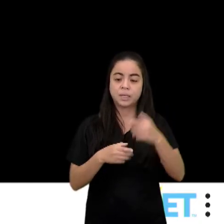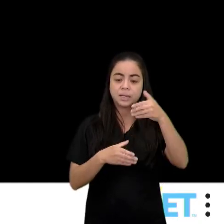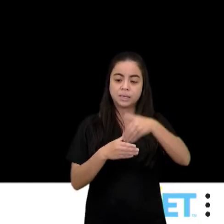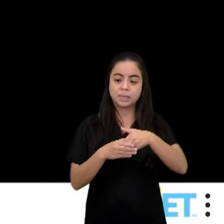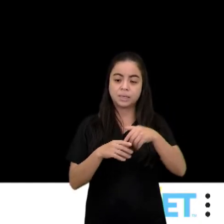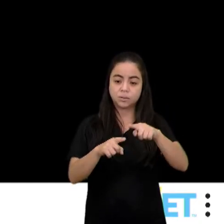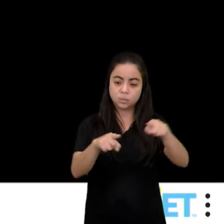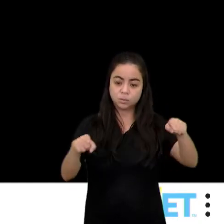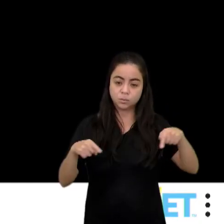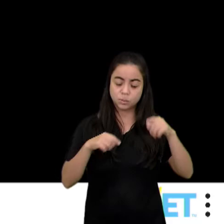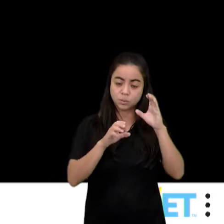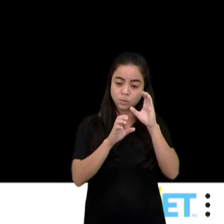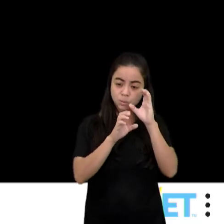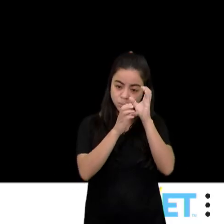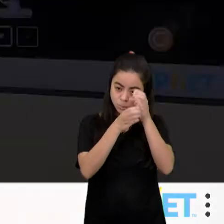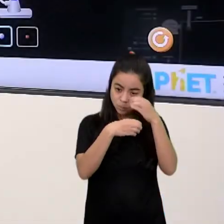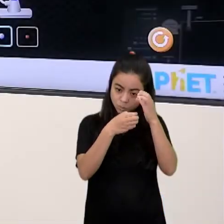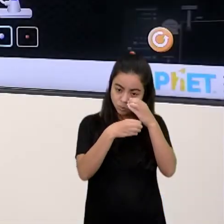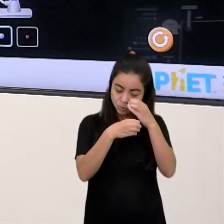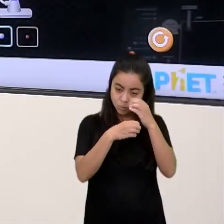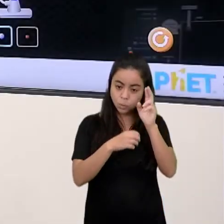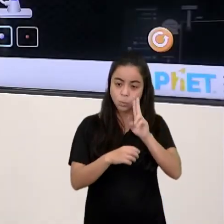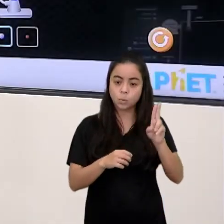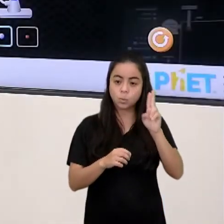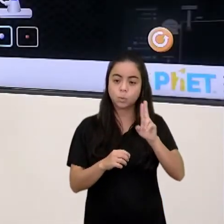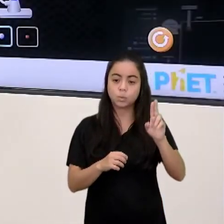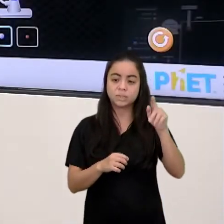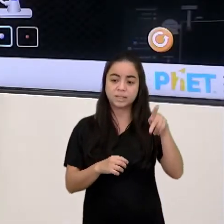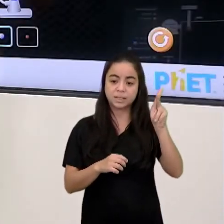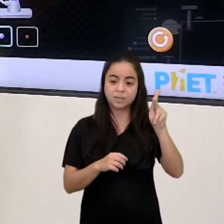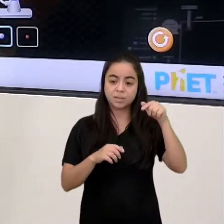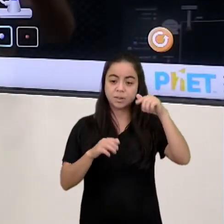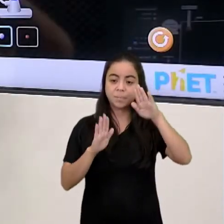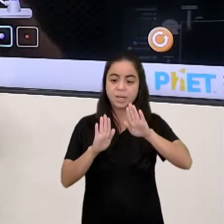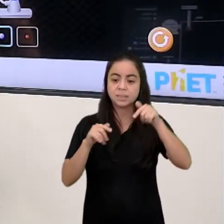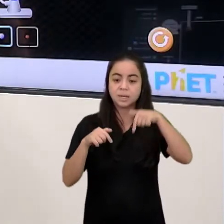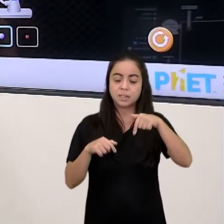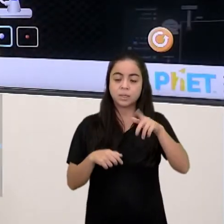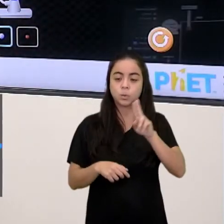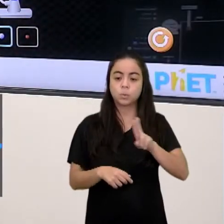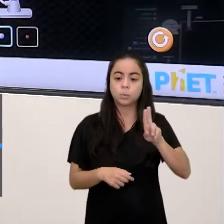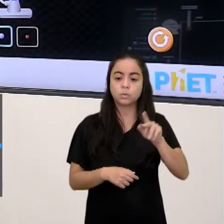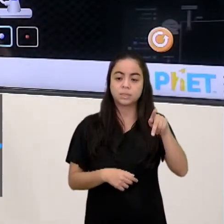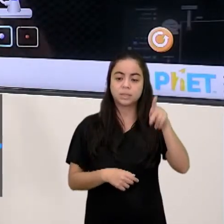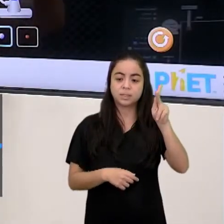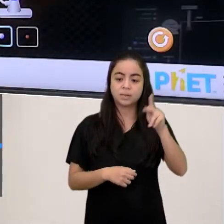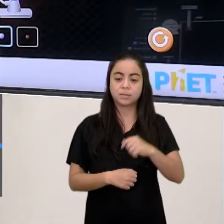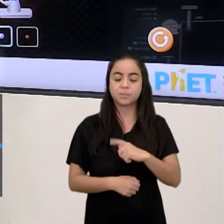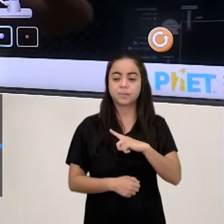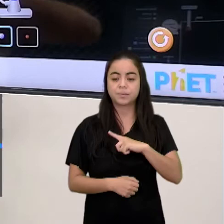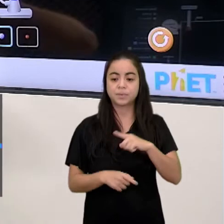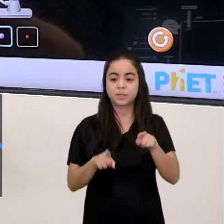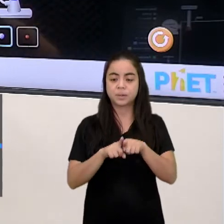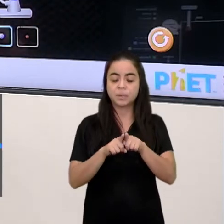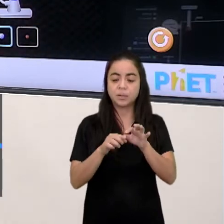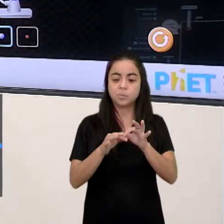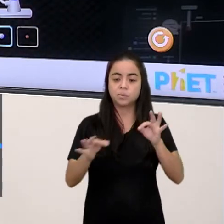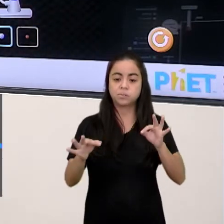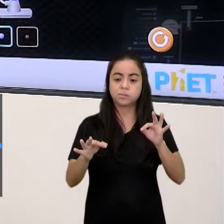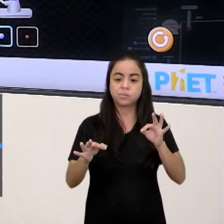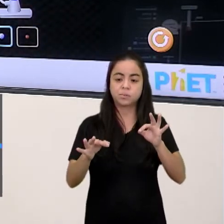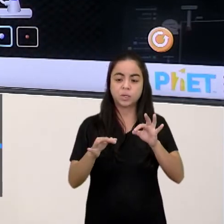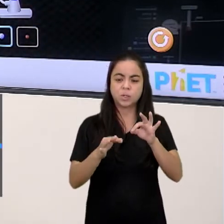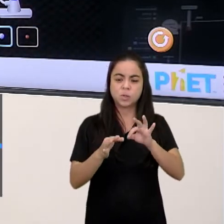unidade Kelvin, mas aqui vamos ver Celsius, tá? E aqui do lado, nós temos um medidor de pressão, ó, em ATM, tá